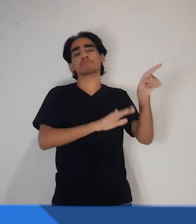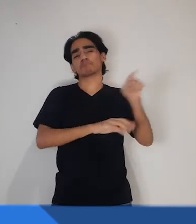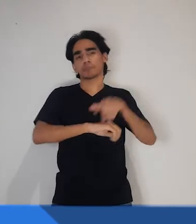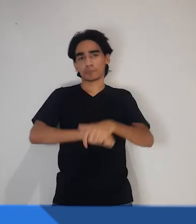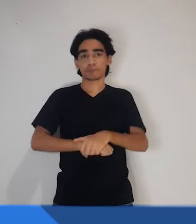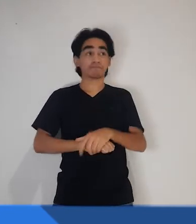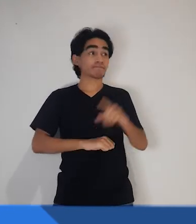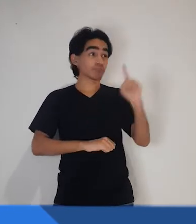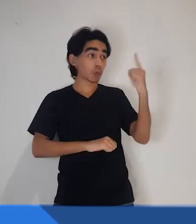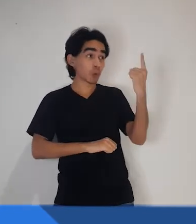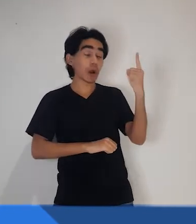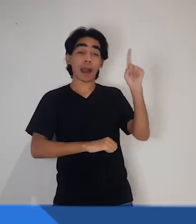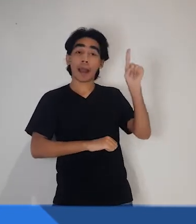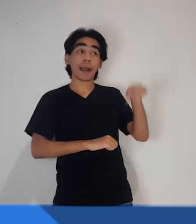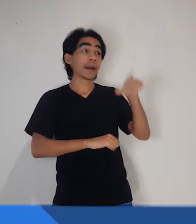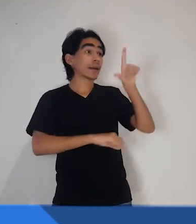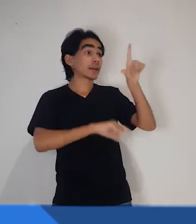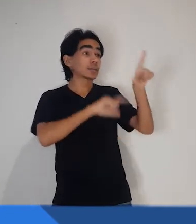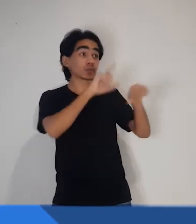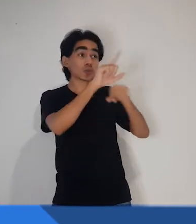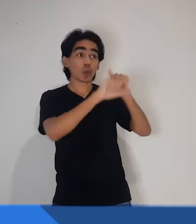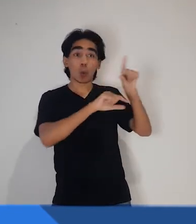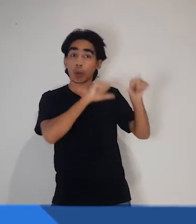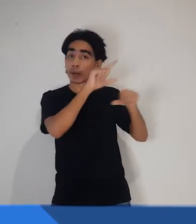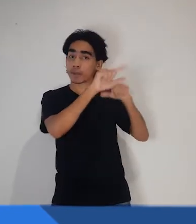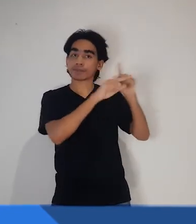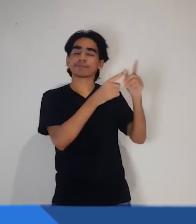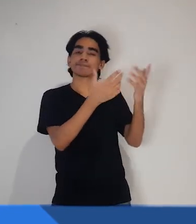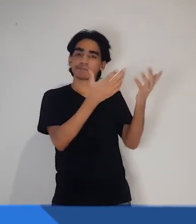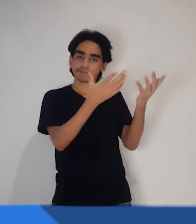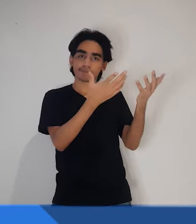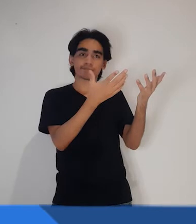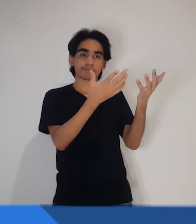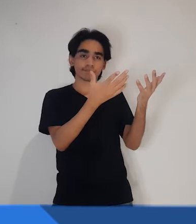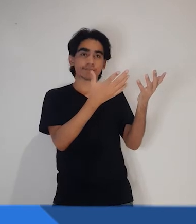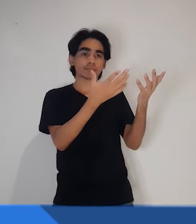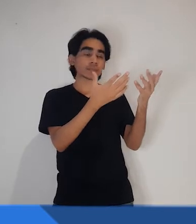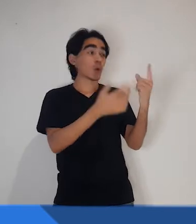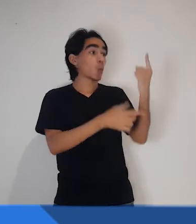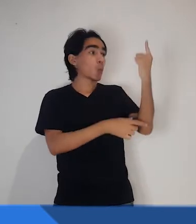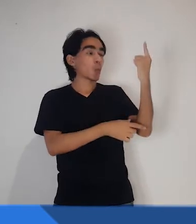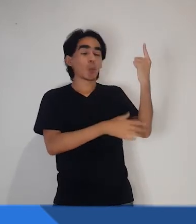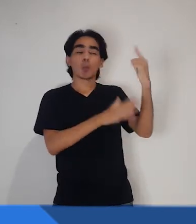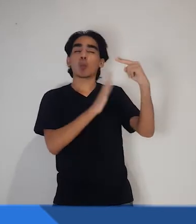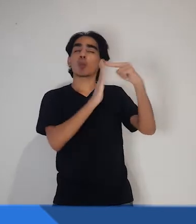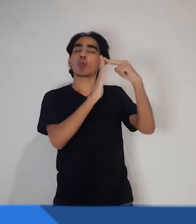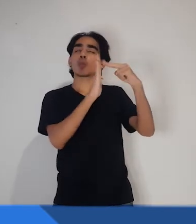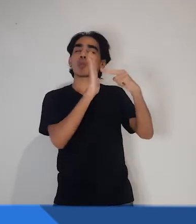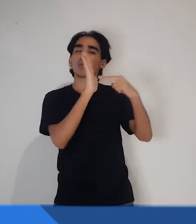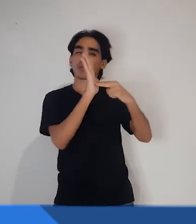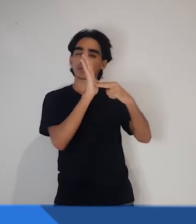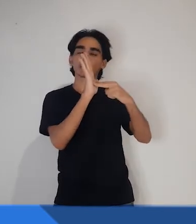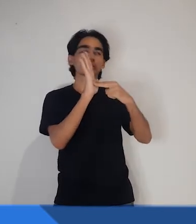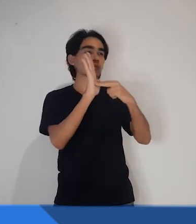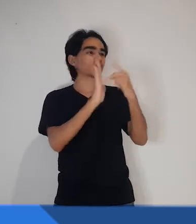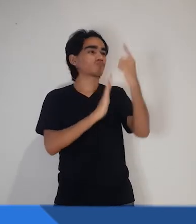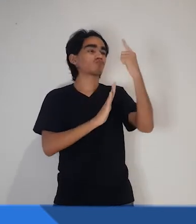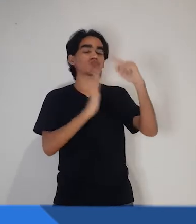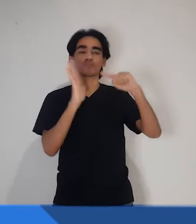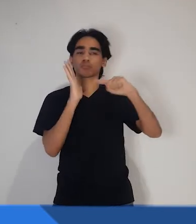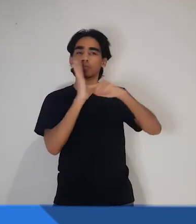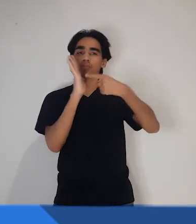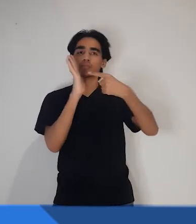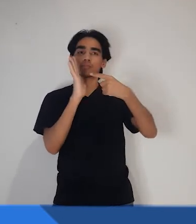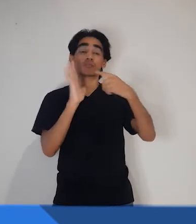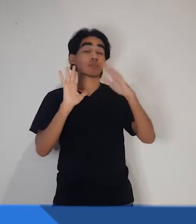1 é uma questão de múltipla escolha e, por padrão, o Moodle dá 1 ponto para ela. No nosso caso aqui,